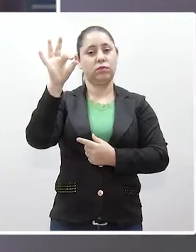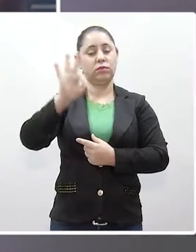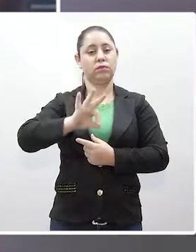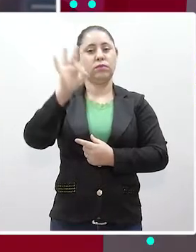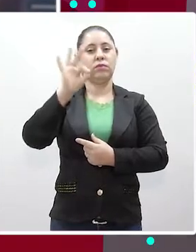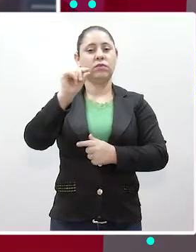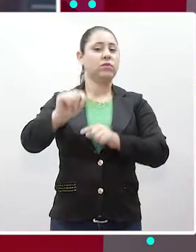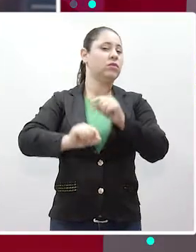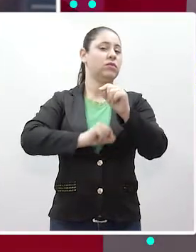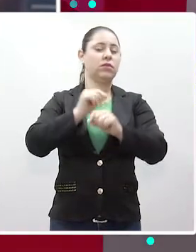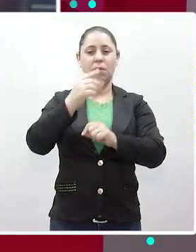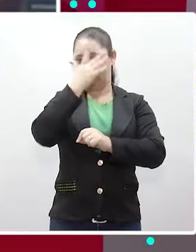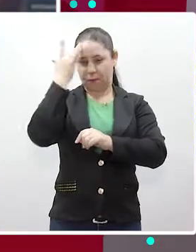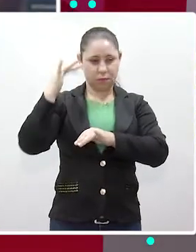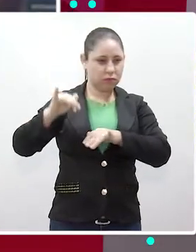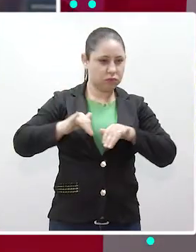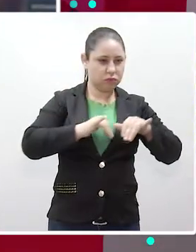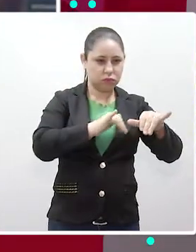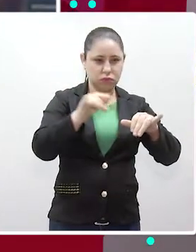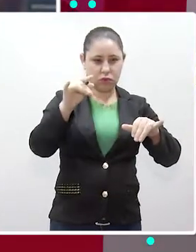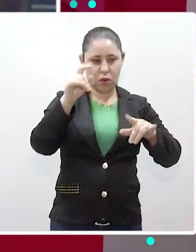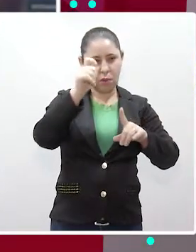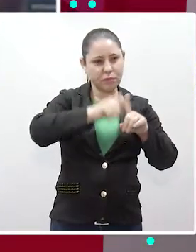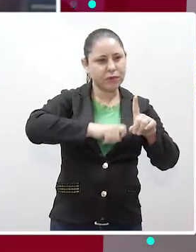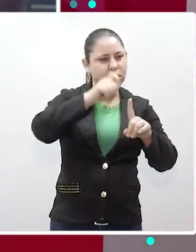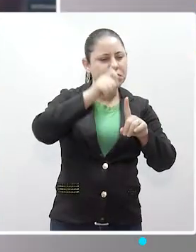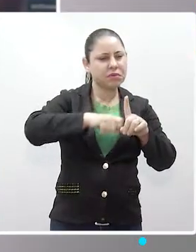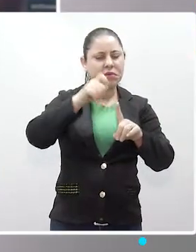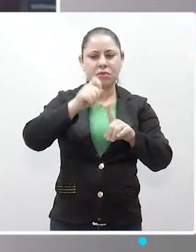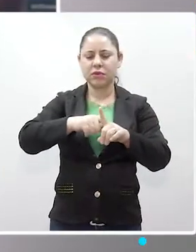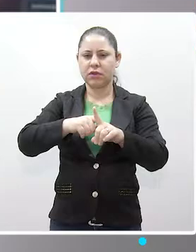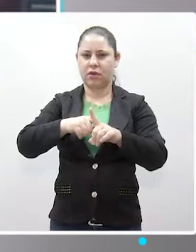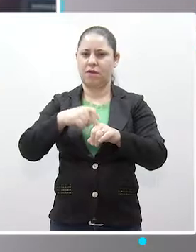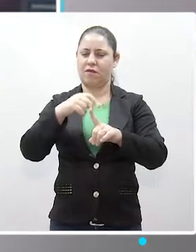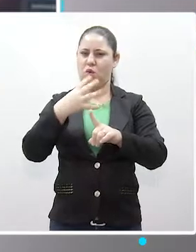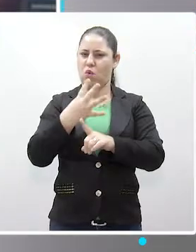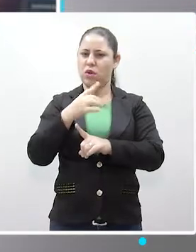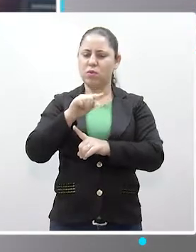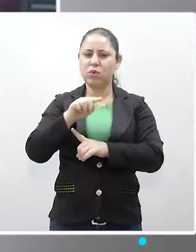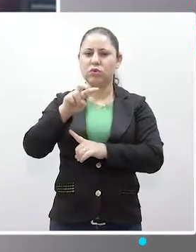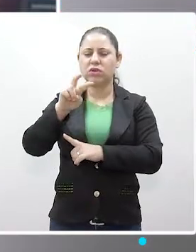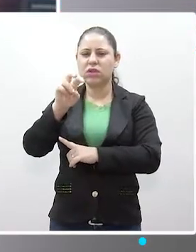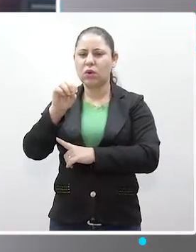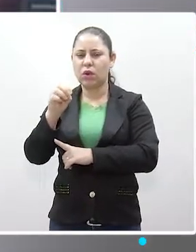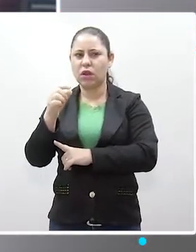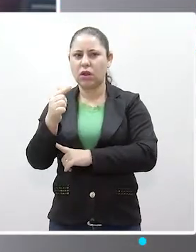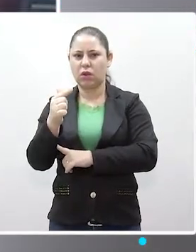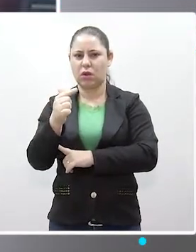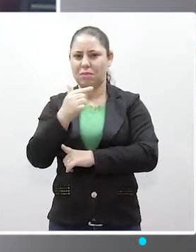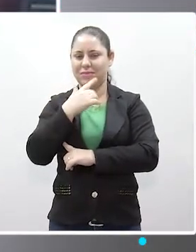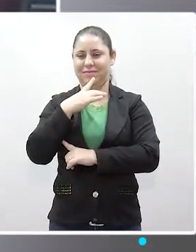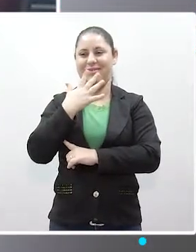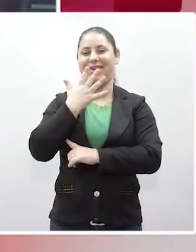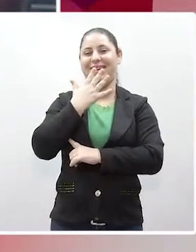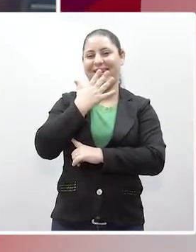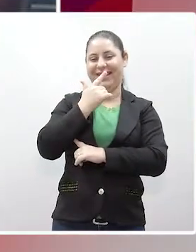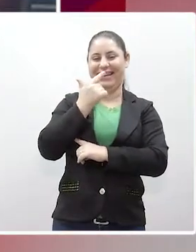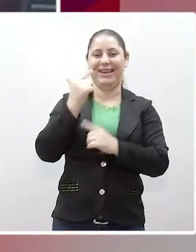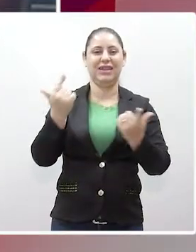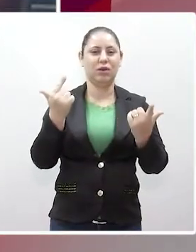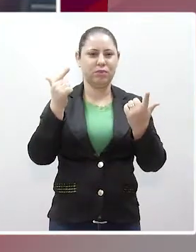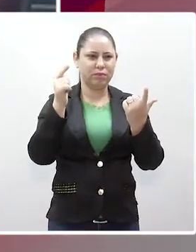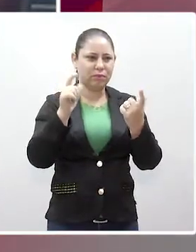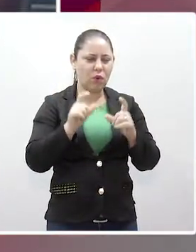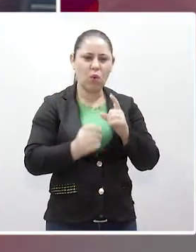4,52%. Quem vai ao supermercado todo mês, você fala que a economia oficial do Brasil ficou em 4,52%, a pessoa vai dar risada da minha